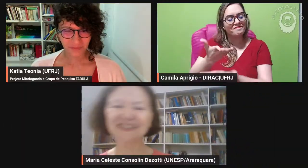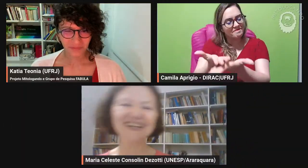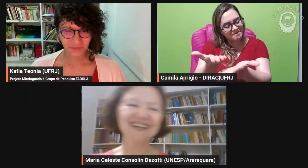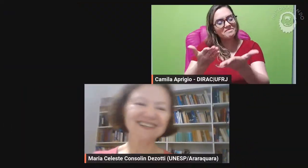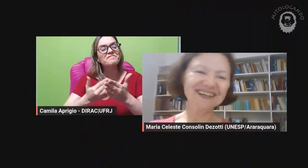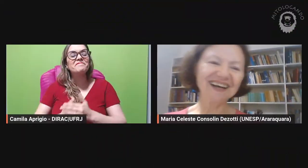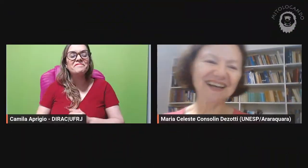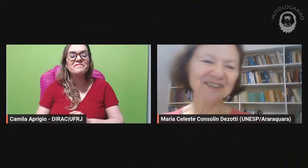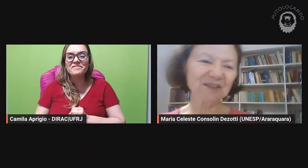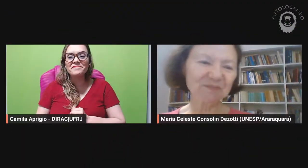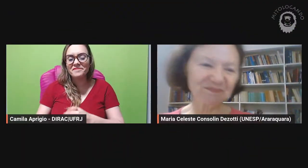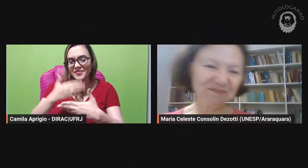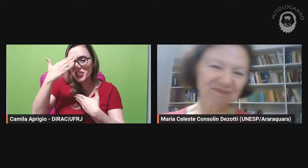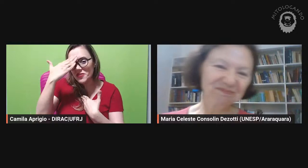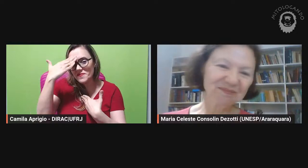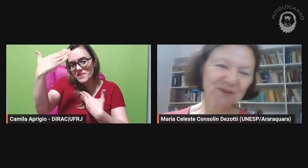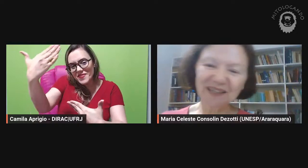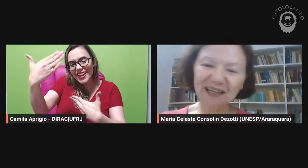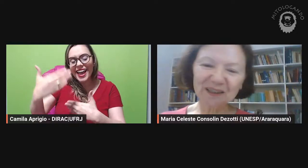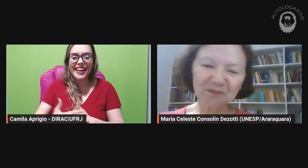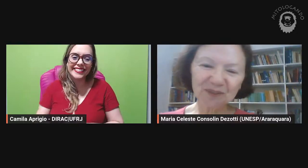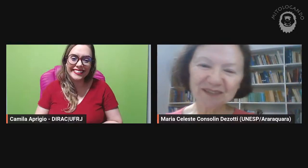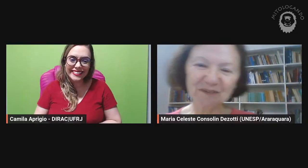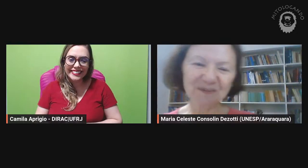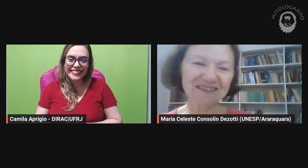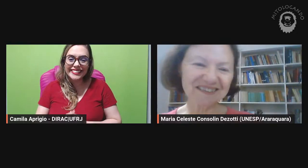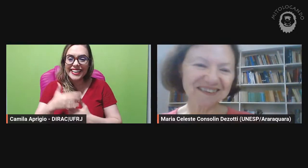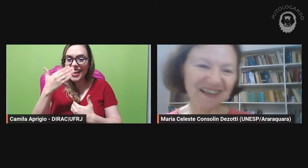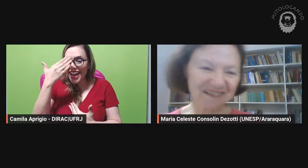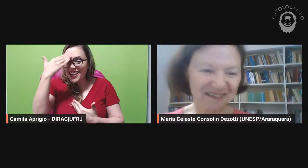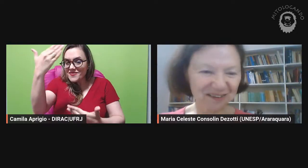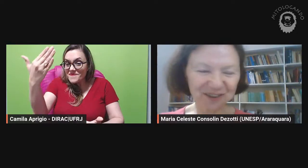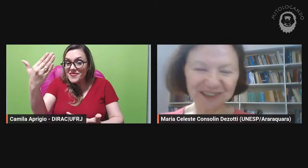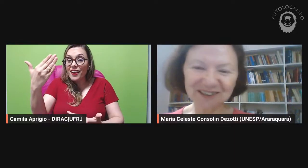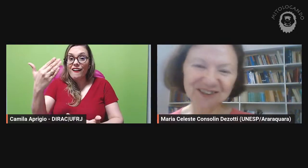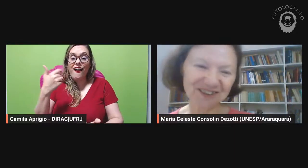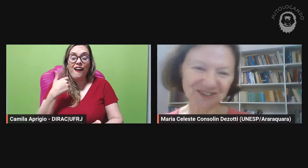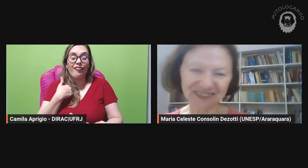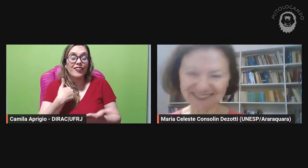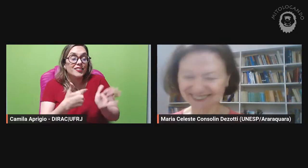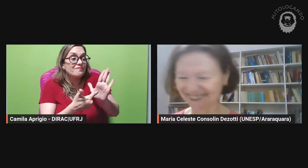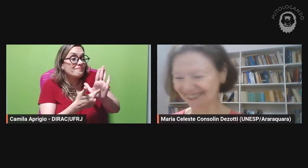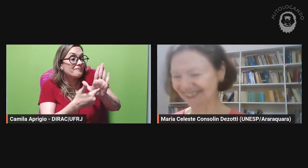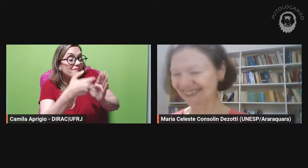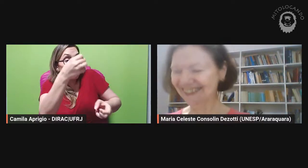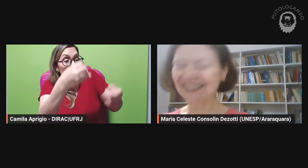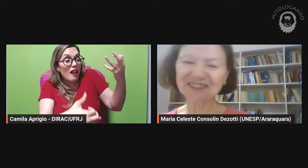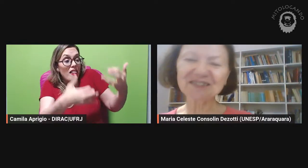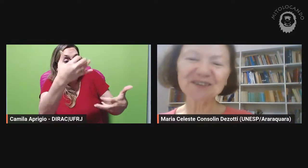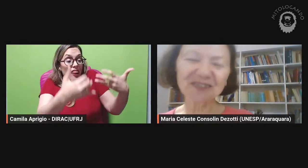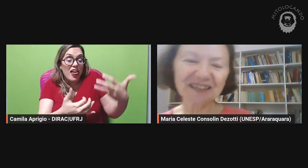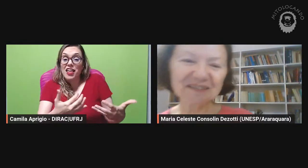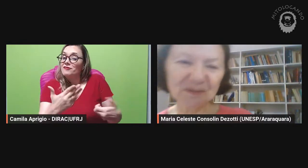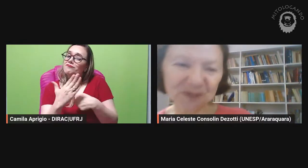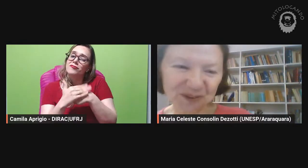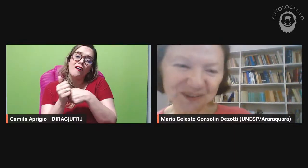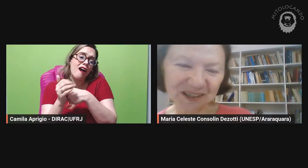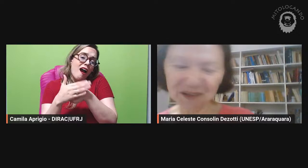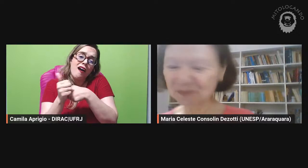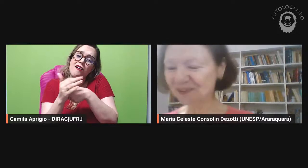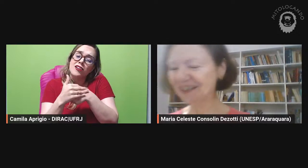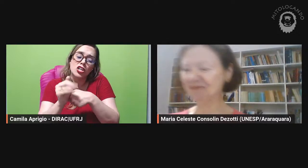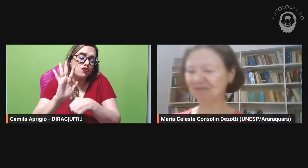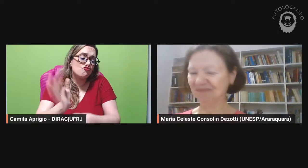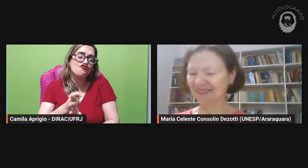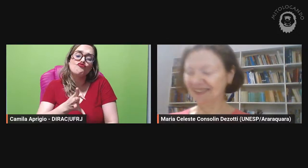obrigada Kátia obrigada por essa apresentação gentil aí a gente se conhece há muito